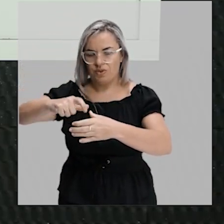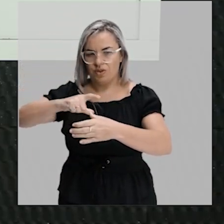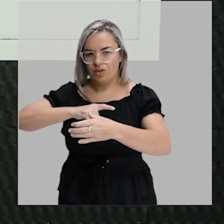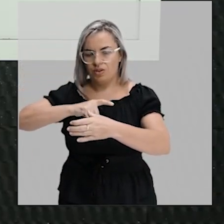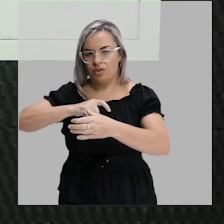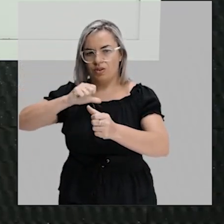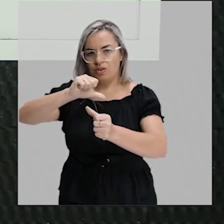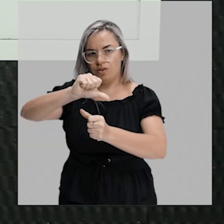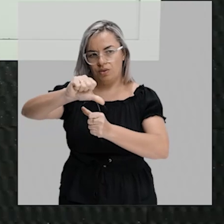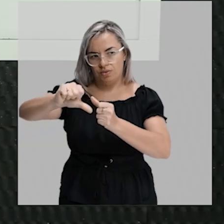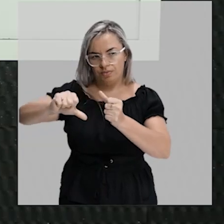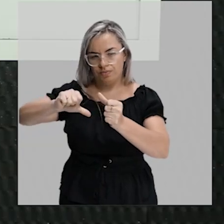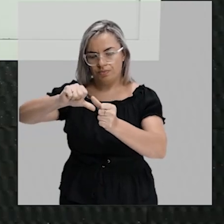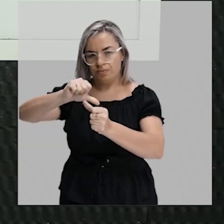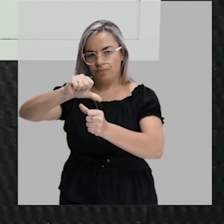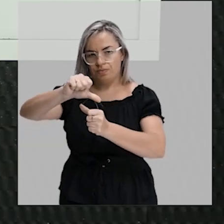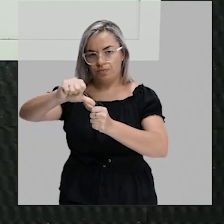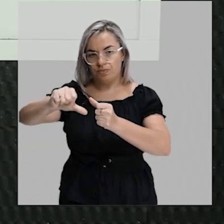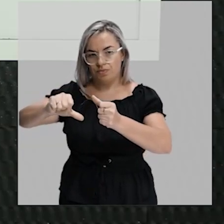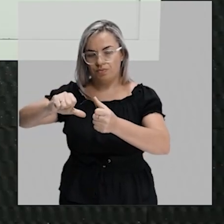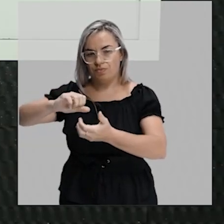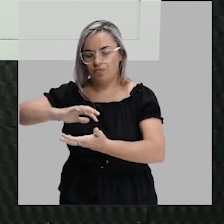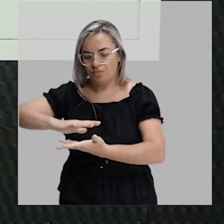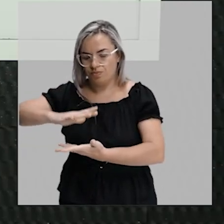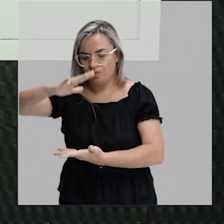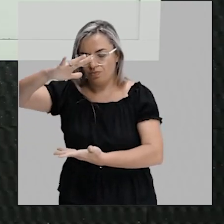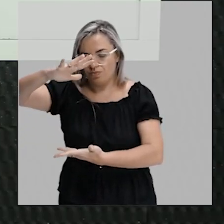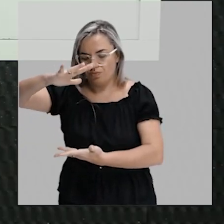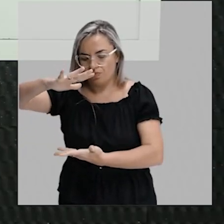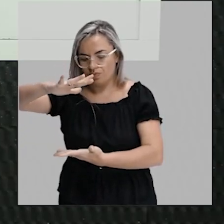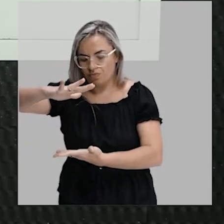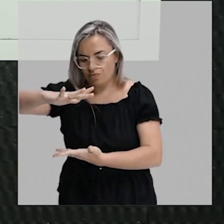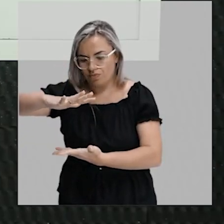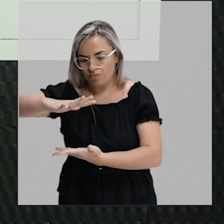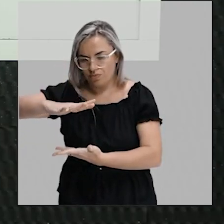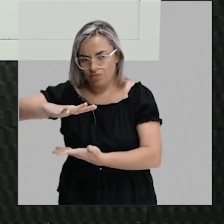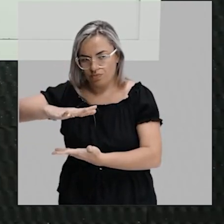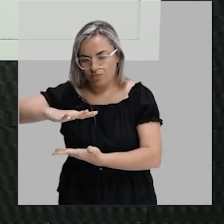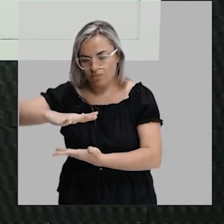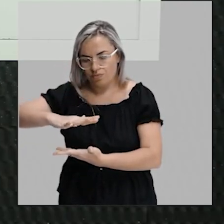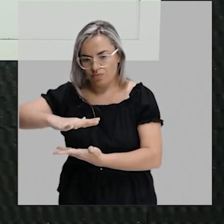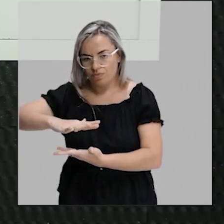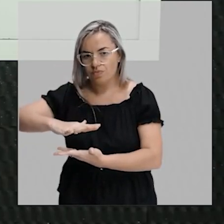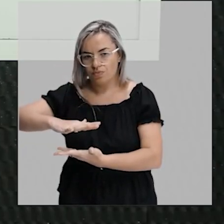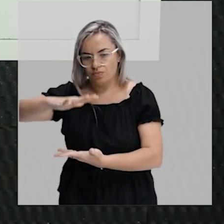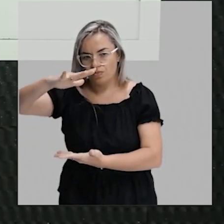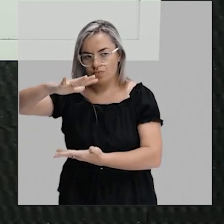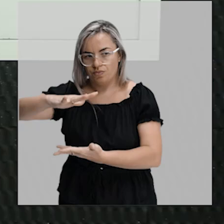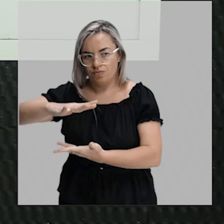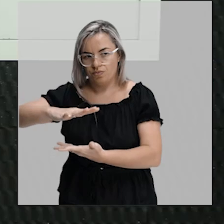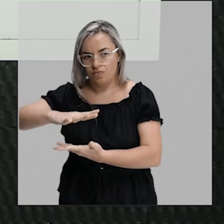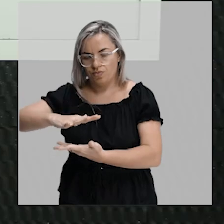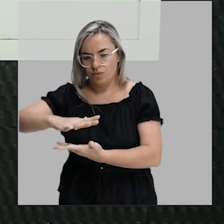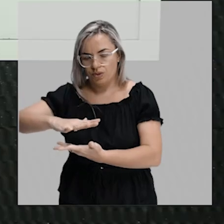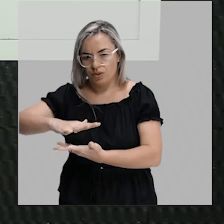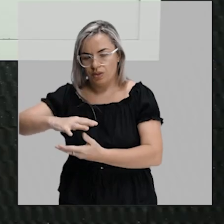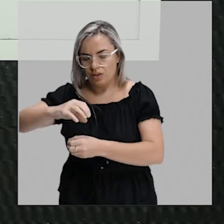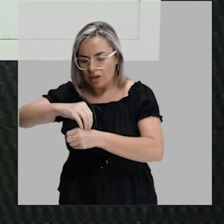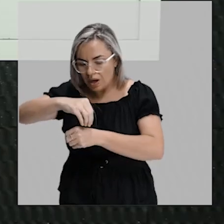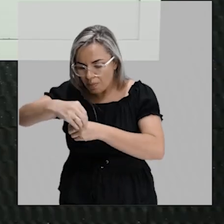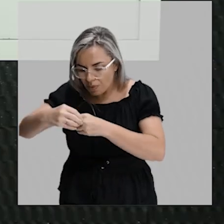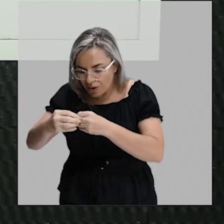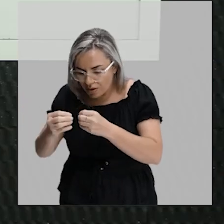muito lógica aqui do volume, o volume diminuiu, e as moléculas elas ficaram aqui mais juntas,